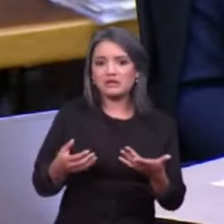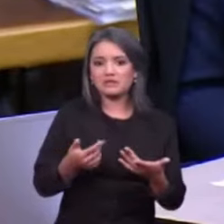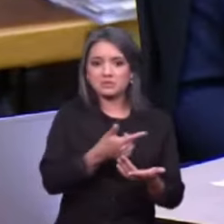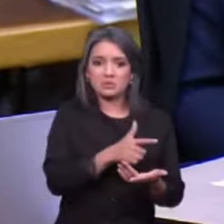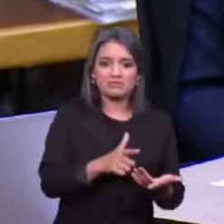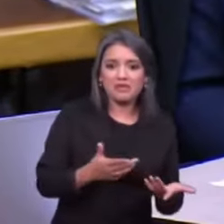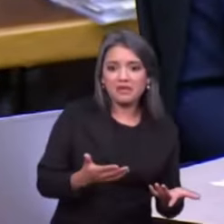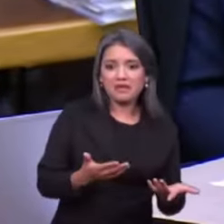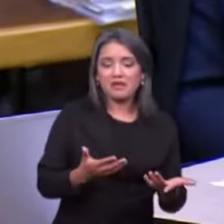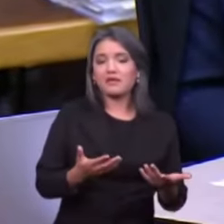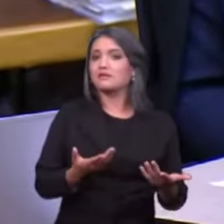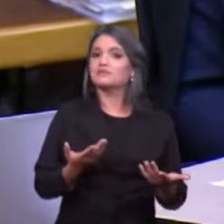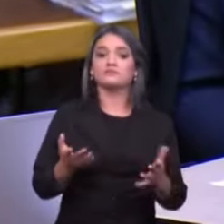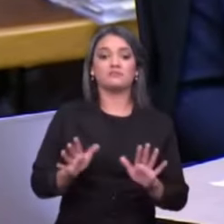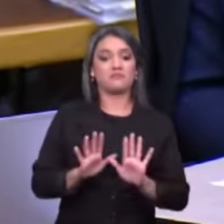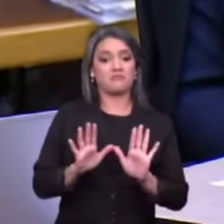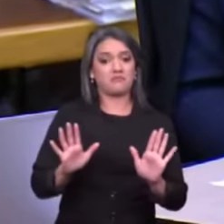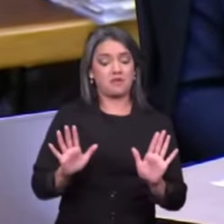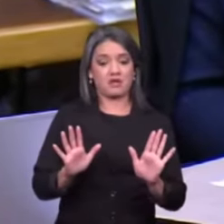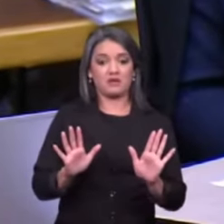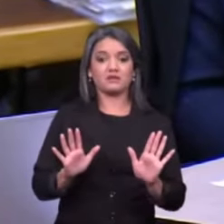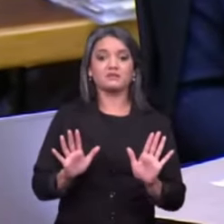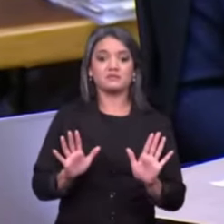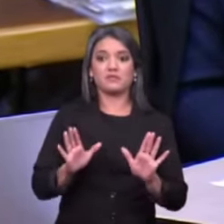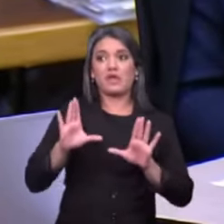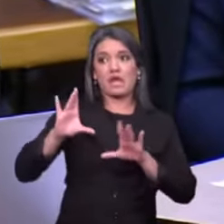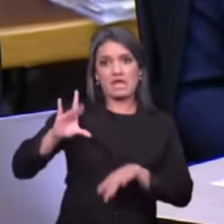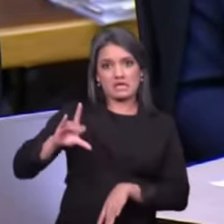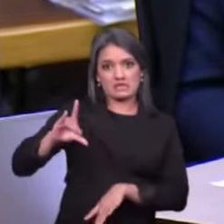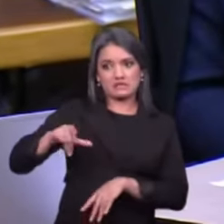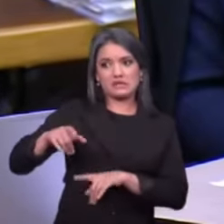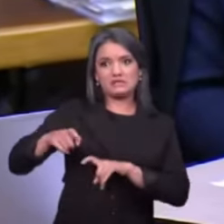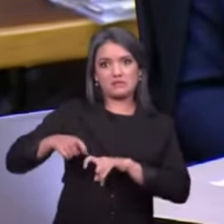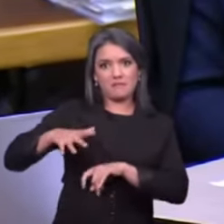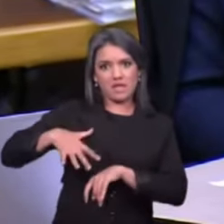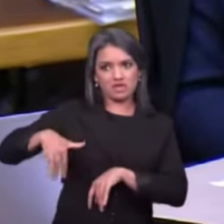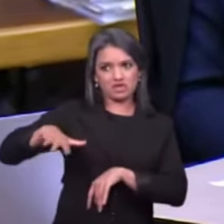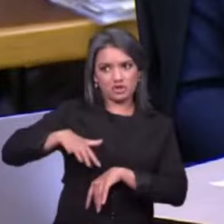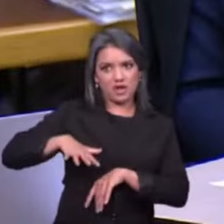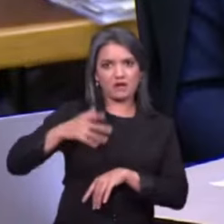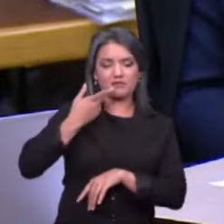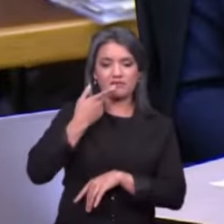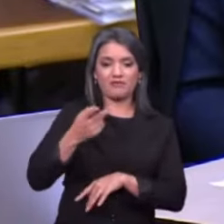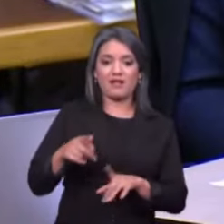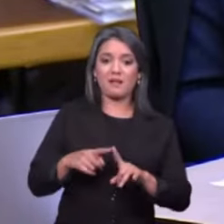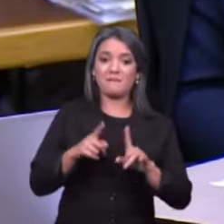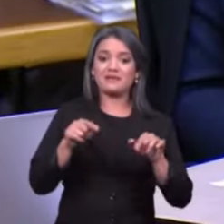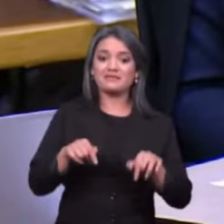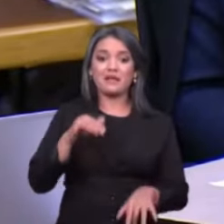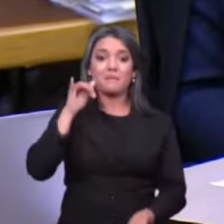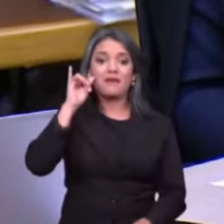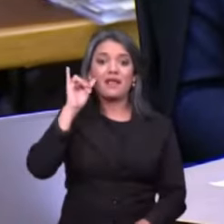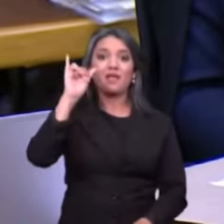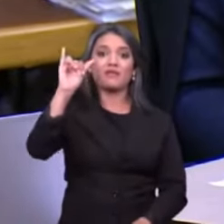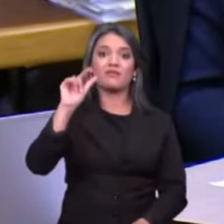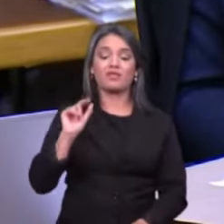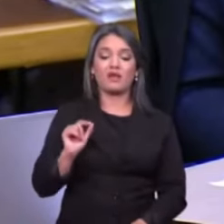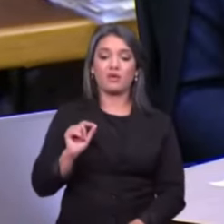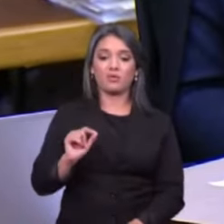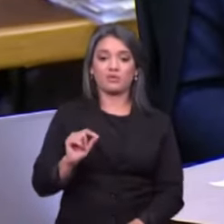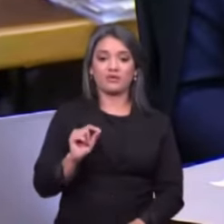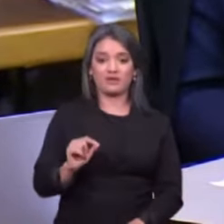menos pior, isso quem vai saber é a ciência médica. Aqui é para evitar o arbítrio e